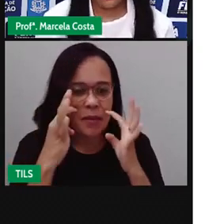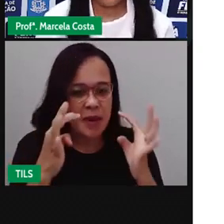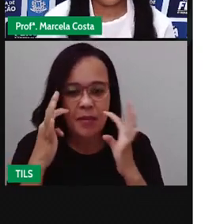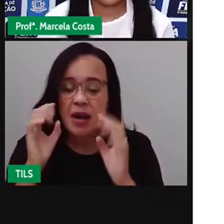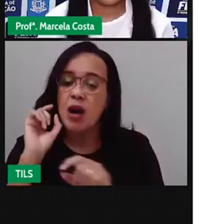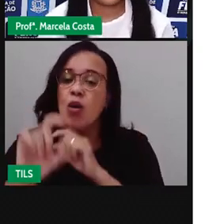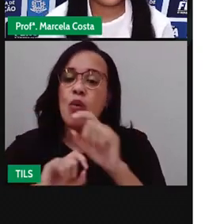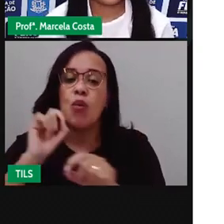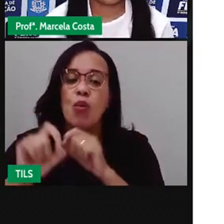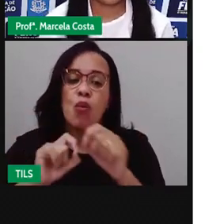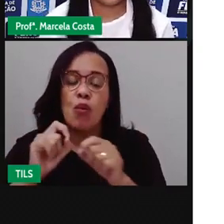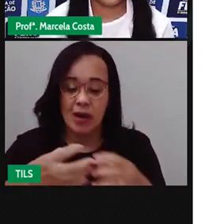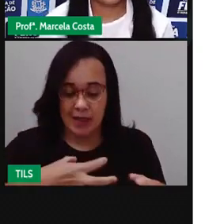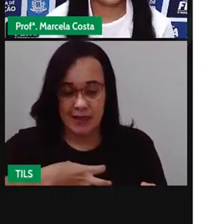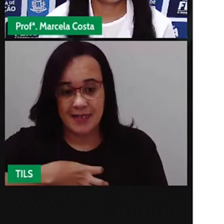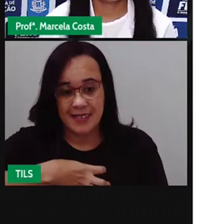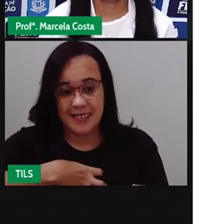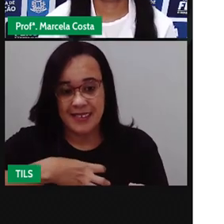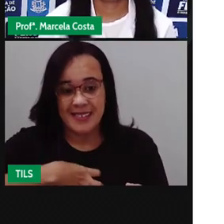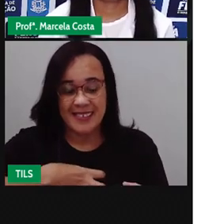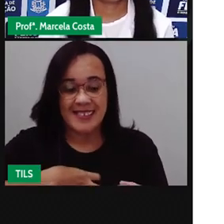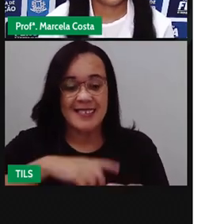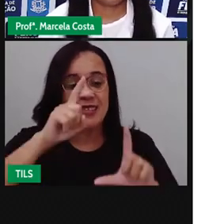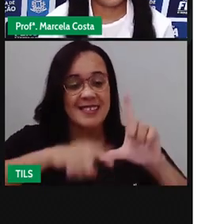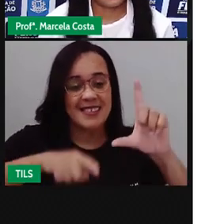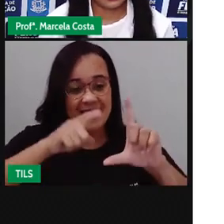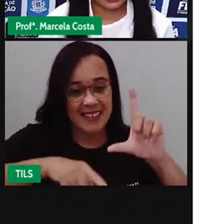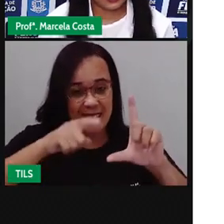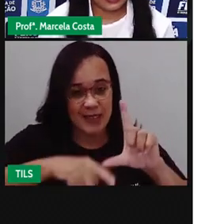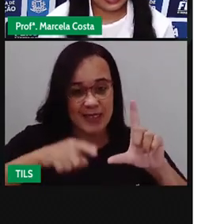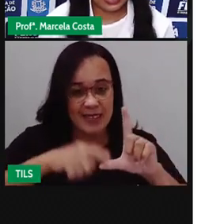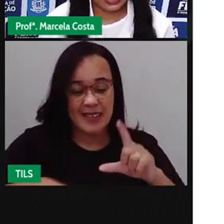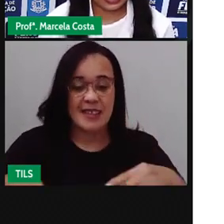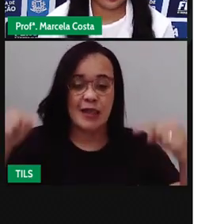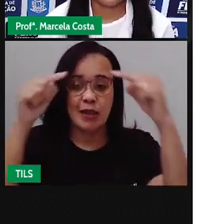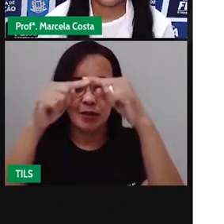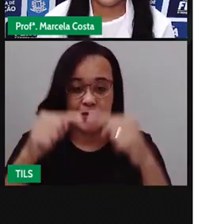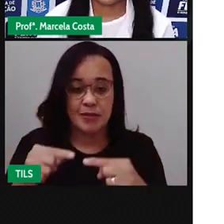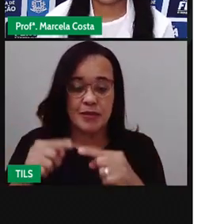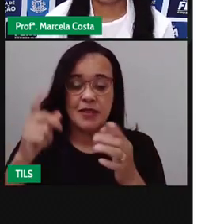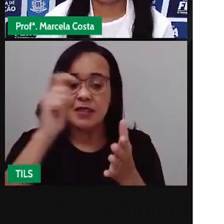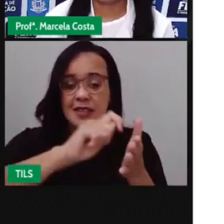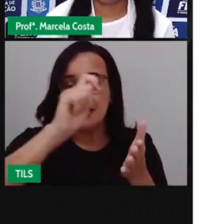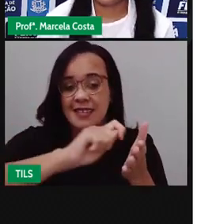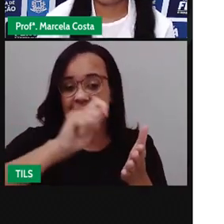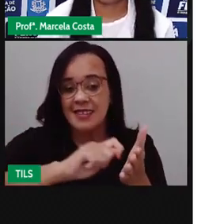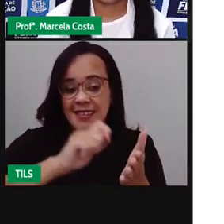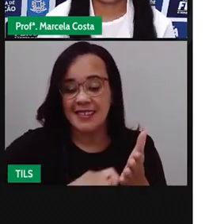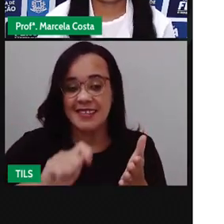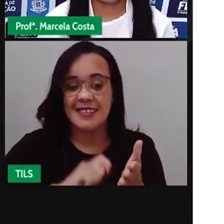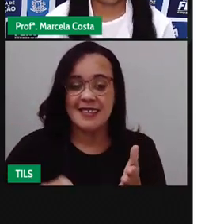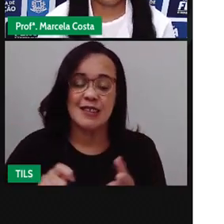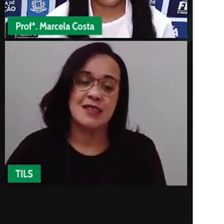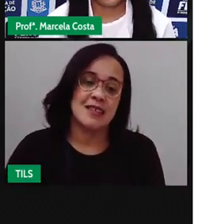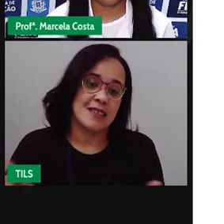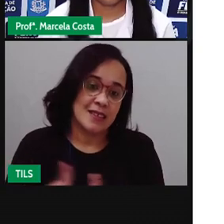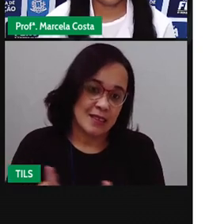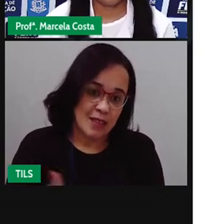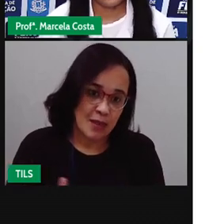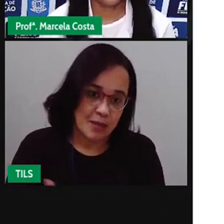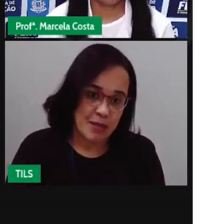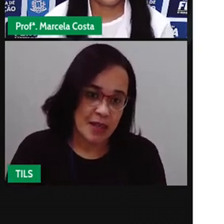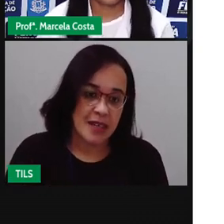sons das letras com a sua representação escrita, além de também aprender a